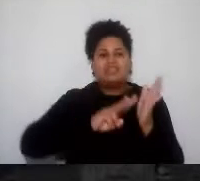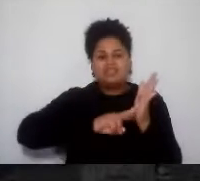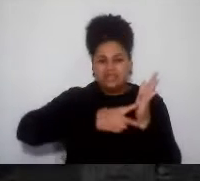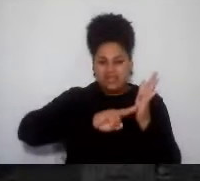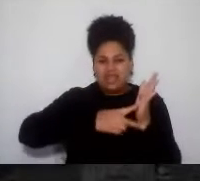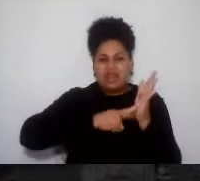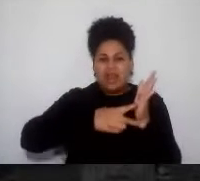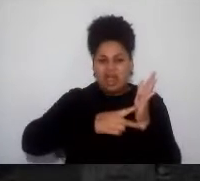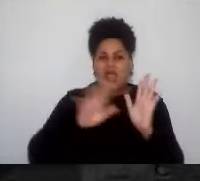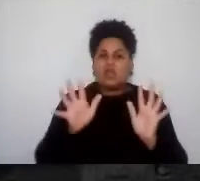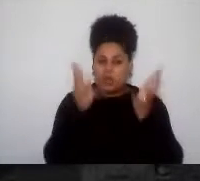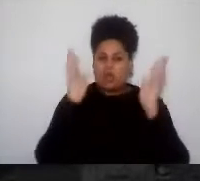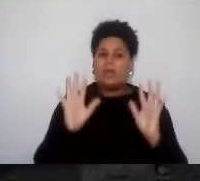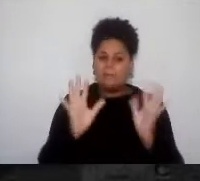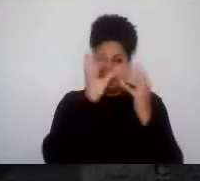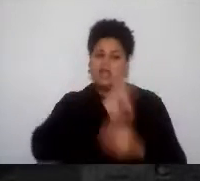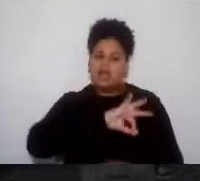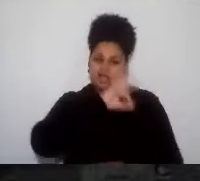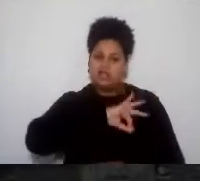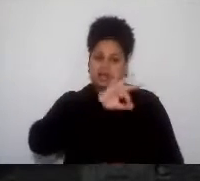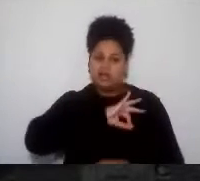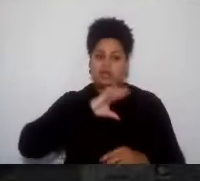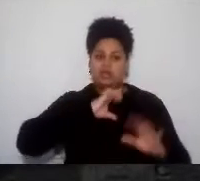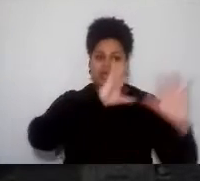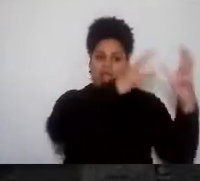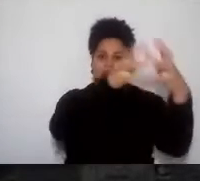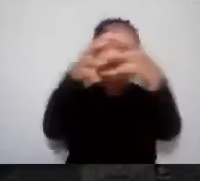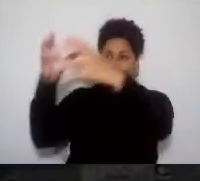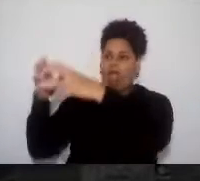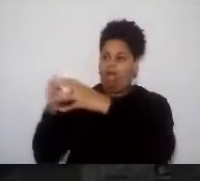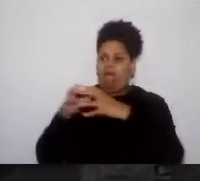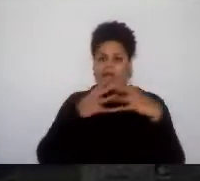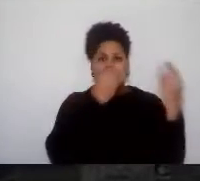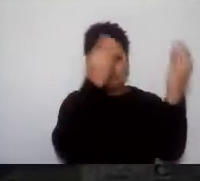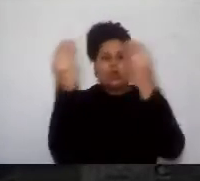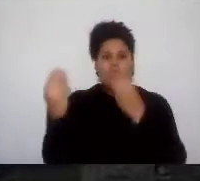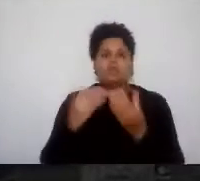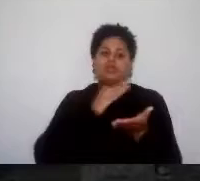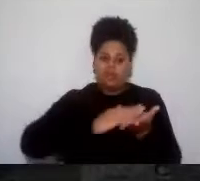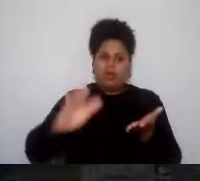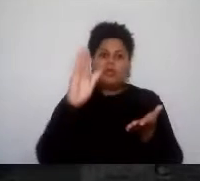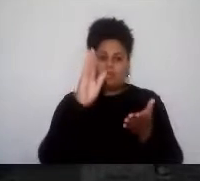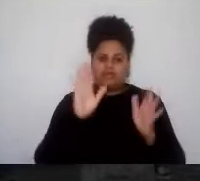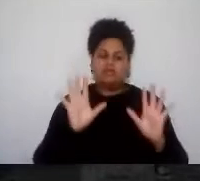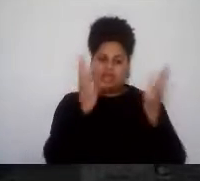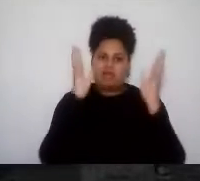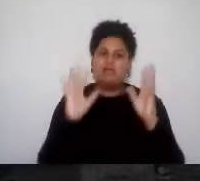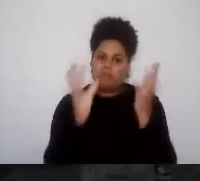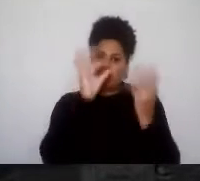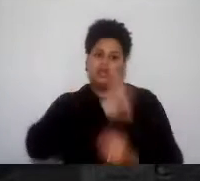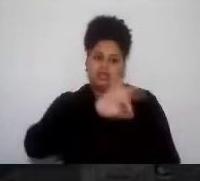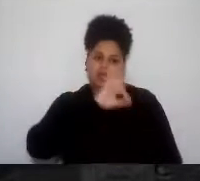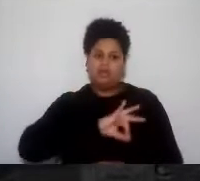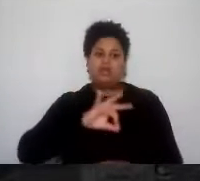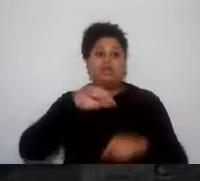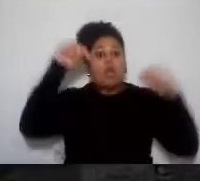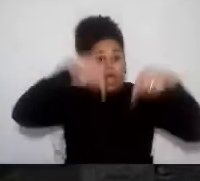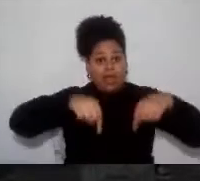né? Então, as grandes categorias começam, e é nesse momento que também nós podemos dar esse salto. O salto